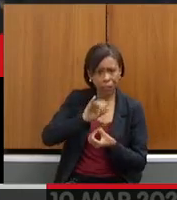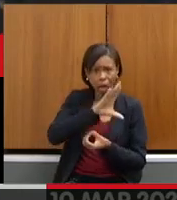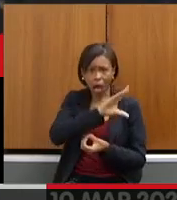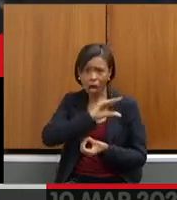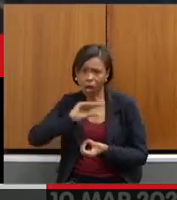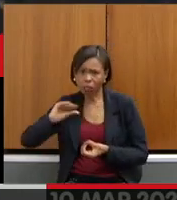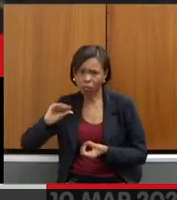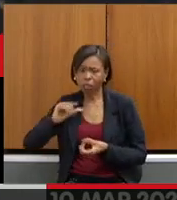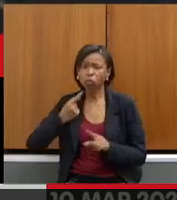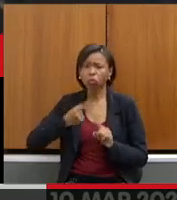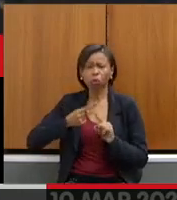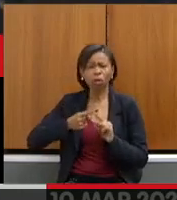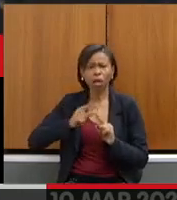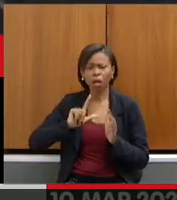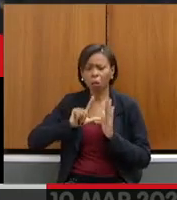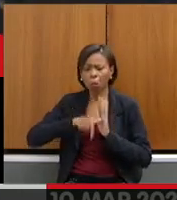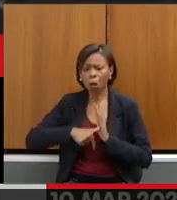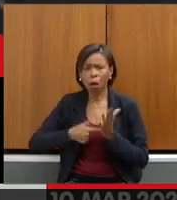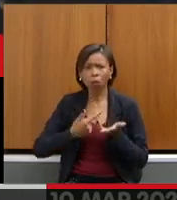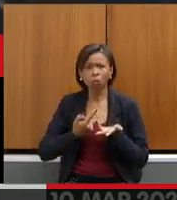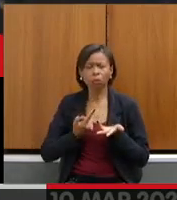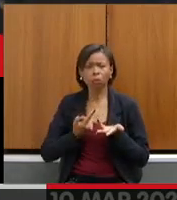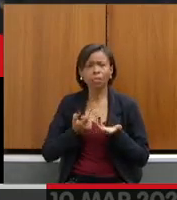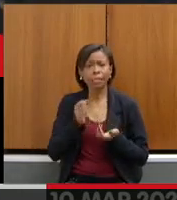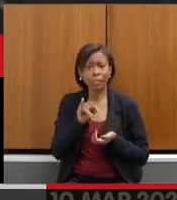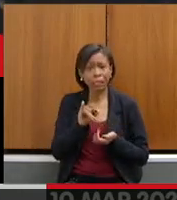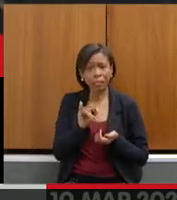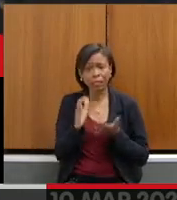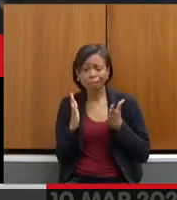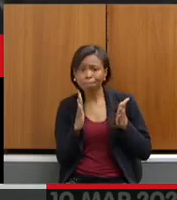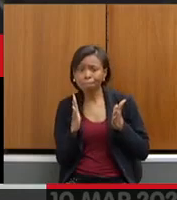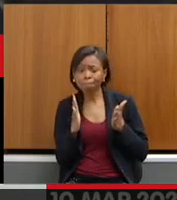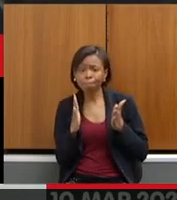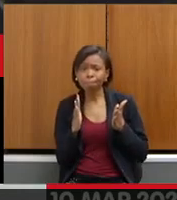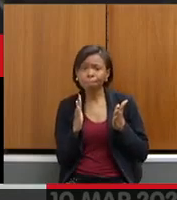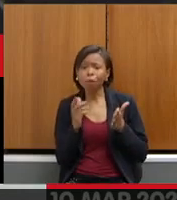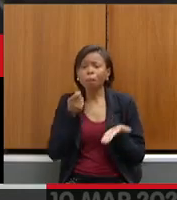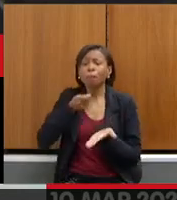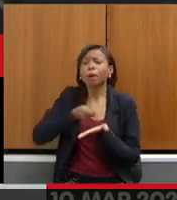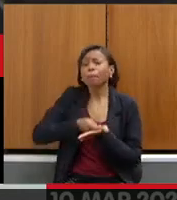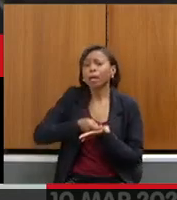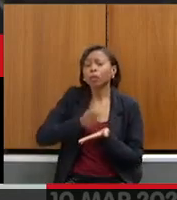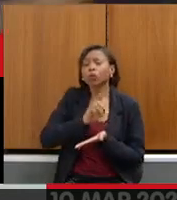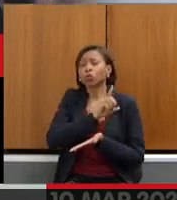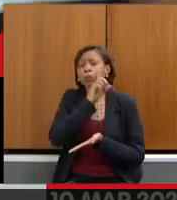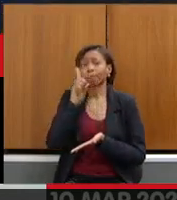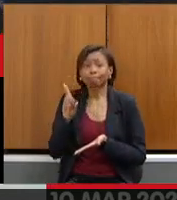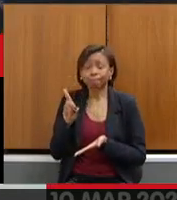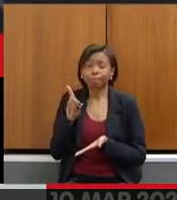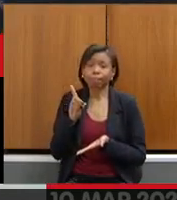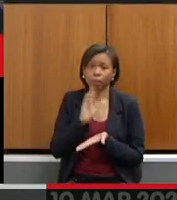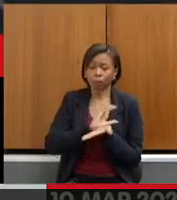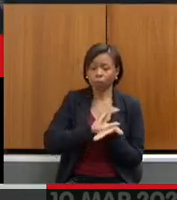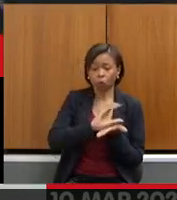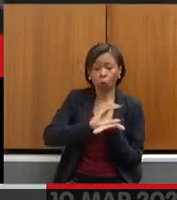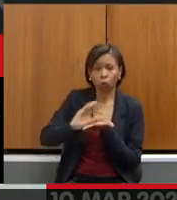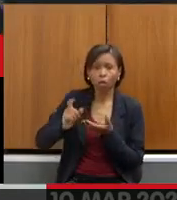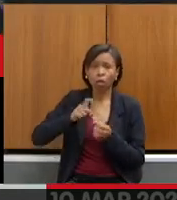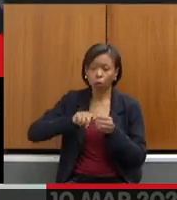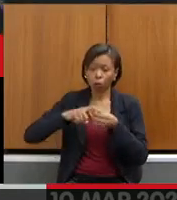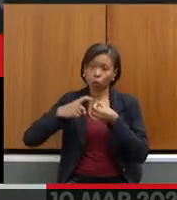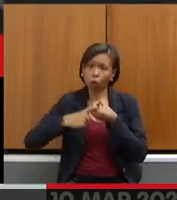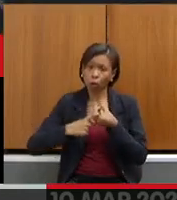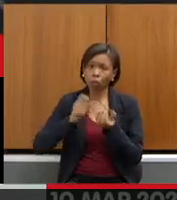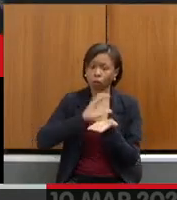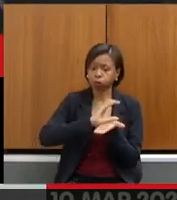atrase por quê que é esse atraso se há uma previsão de pagamento desses convênios e dos repasses que necessitam ser feitos